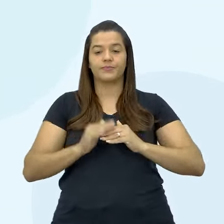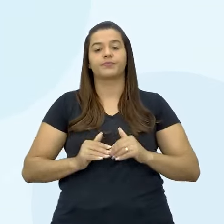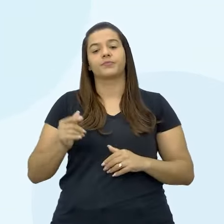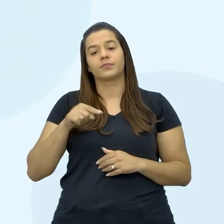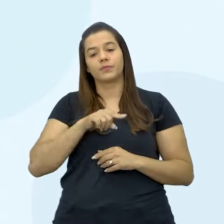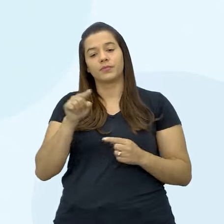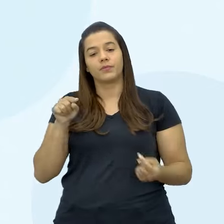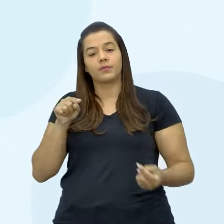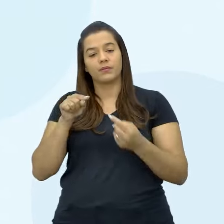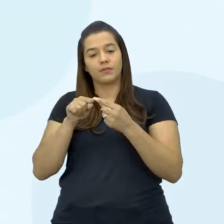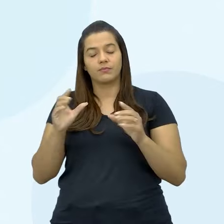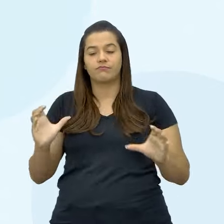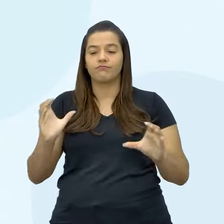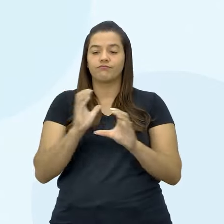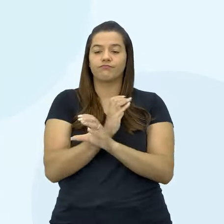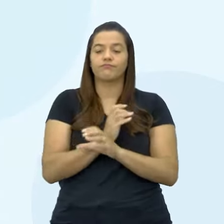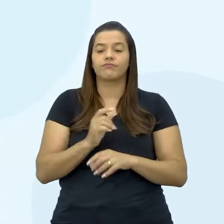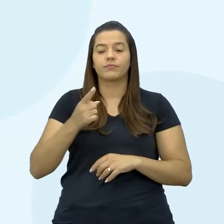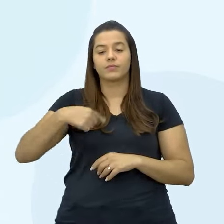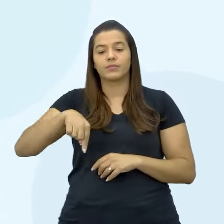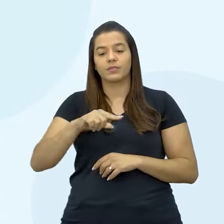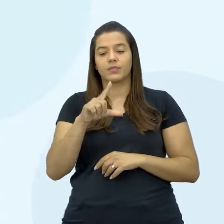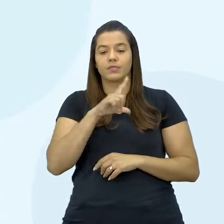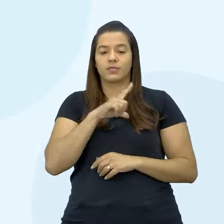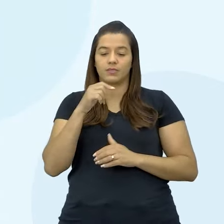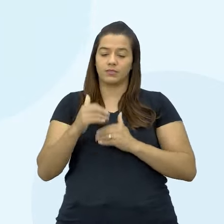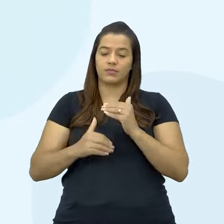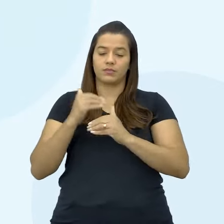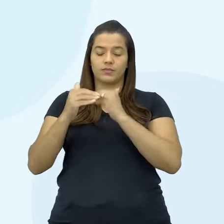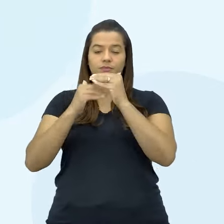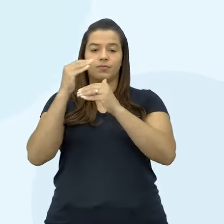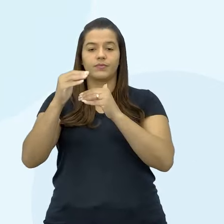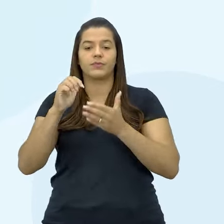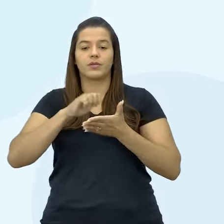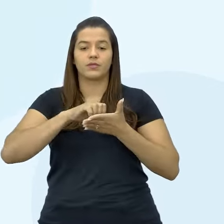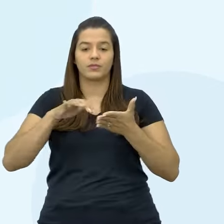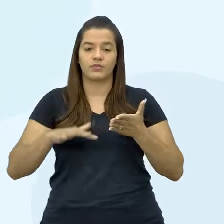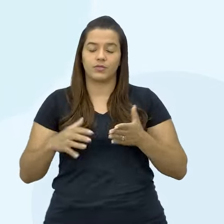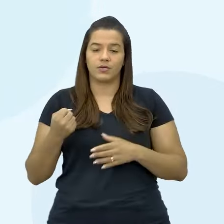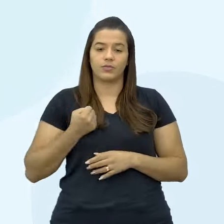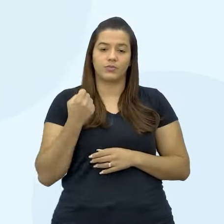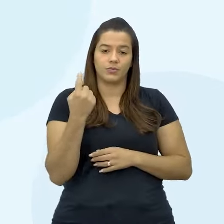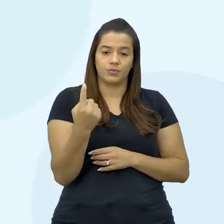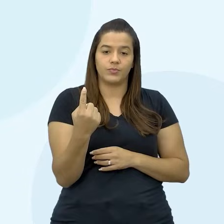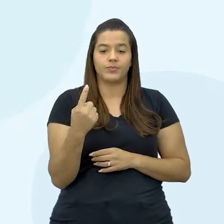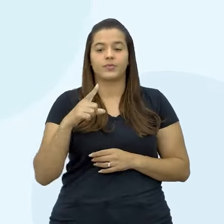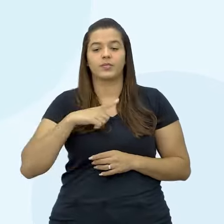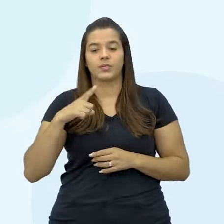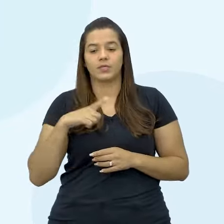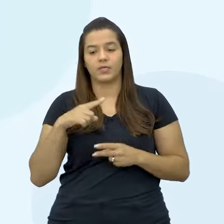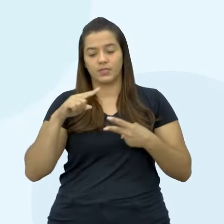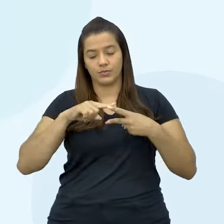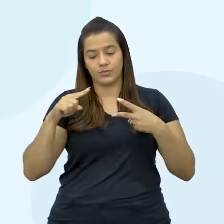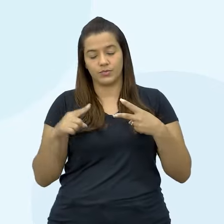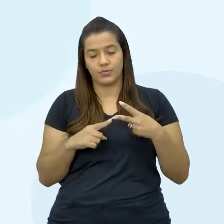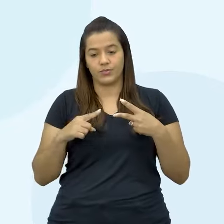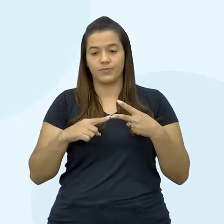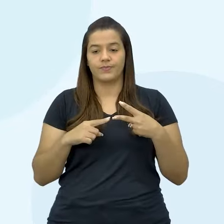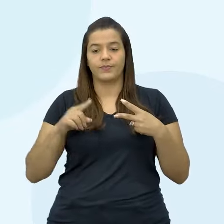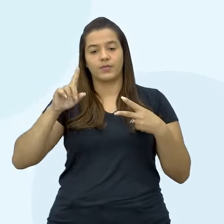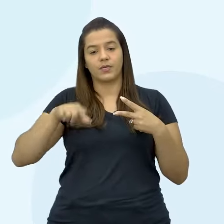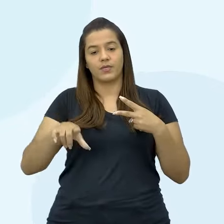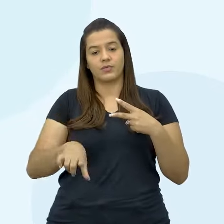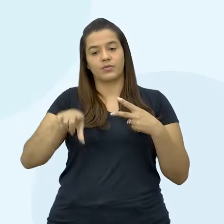ela contempla, ela está sendo desenvolvida na atividade 1, nos dois componentes, que é selecionar